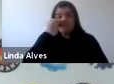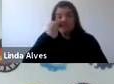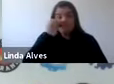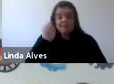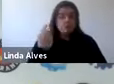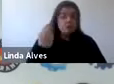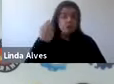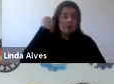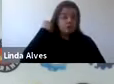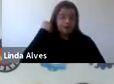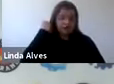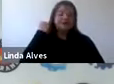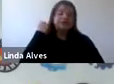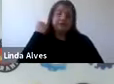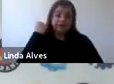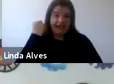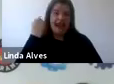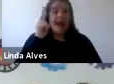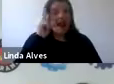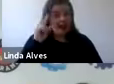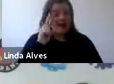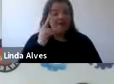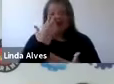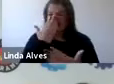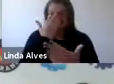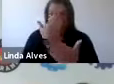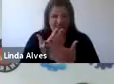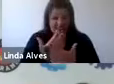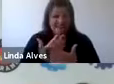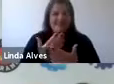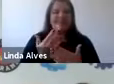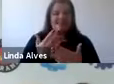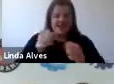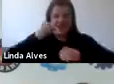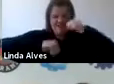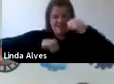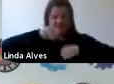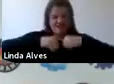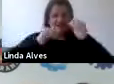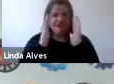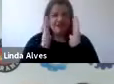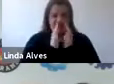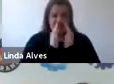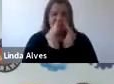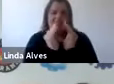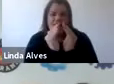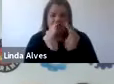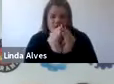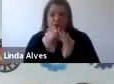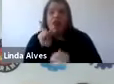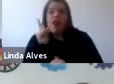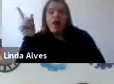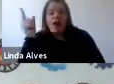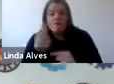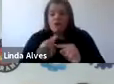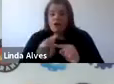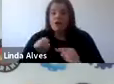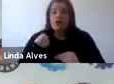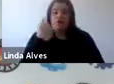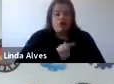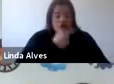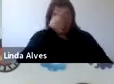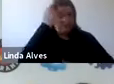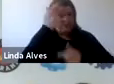na porta de fábrica da Renault, onde fomos todos salvos, né, pelo trabalho de todos